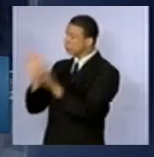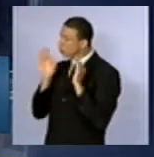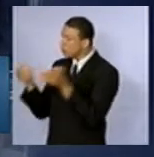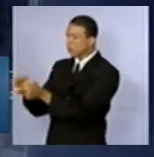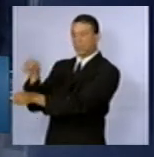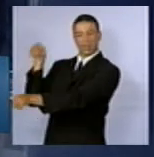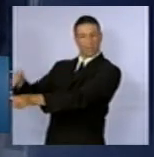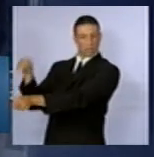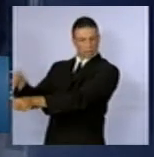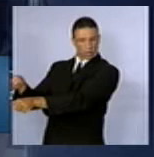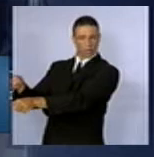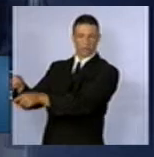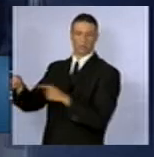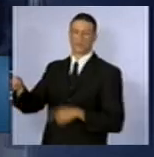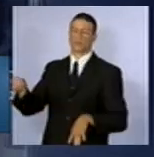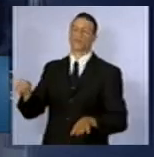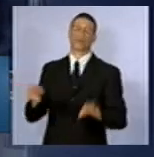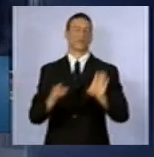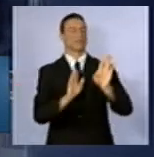geral veja